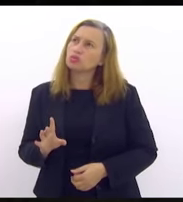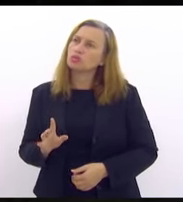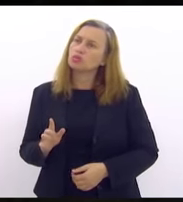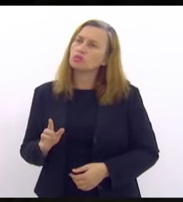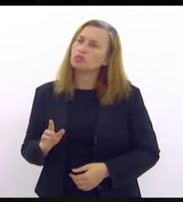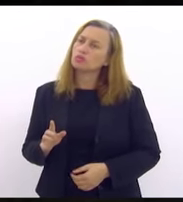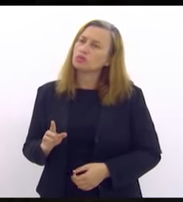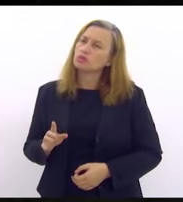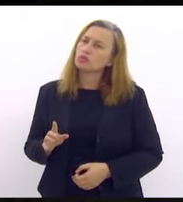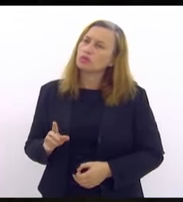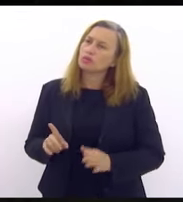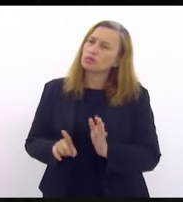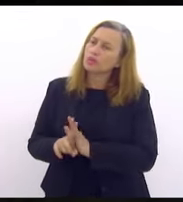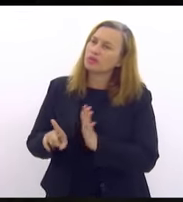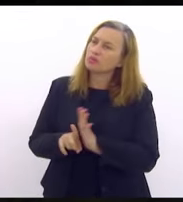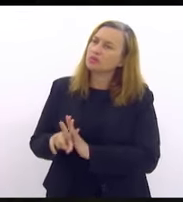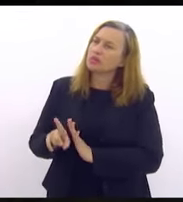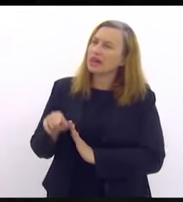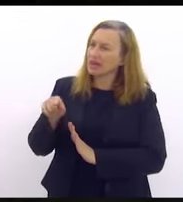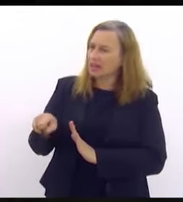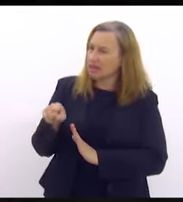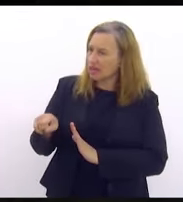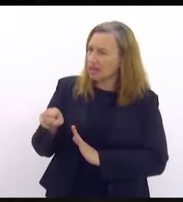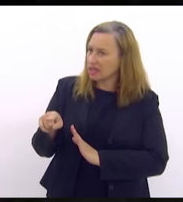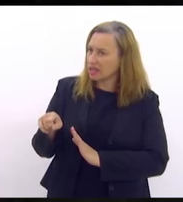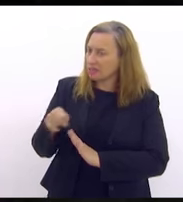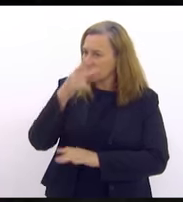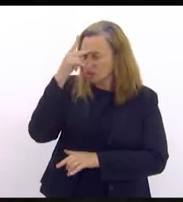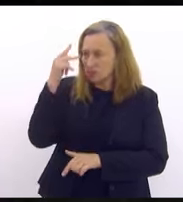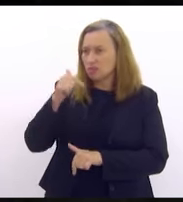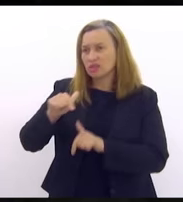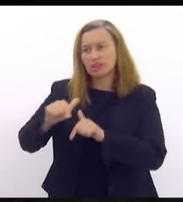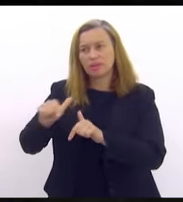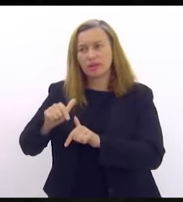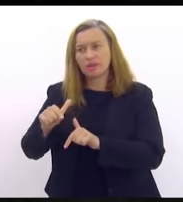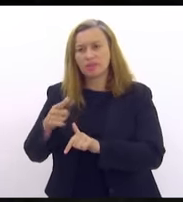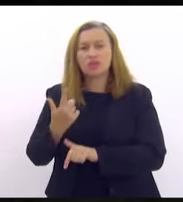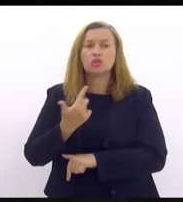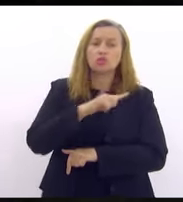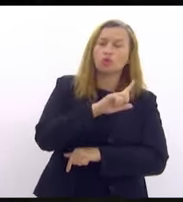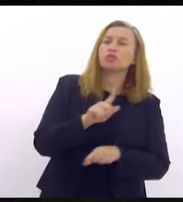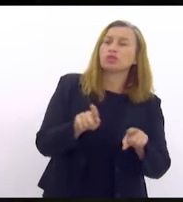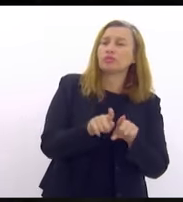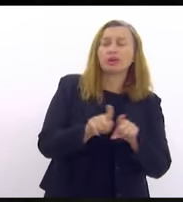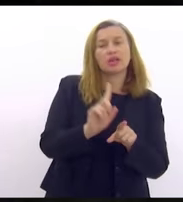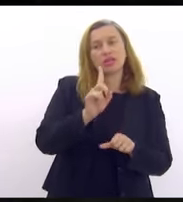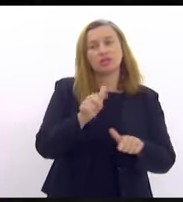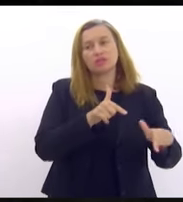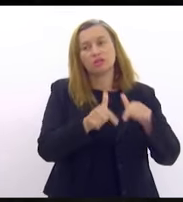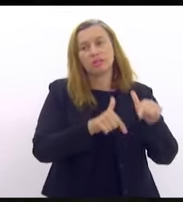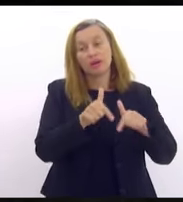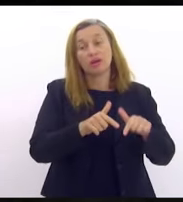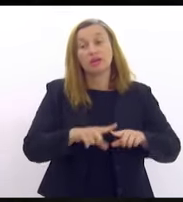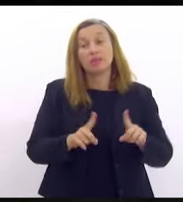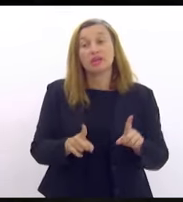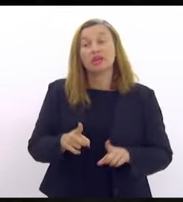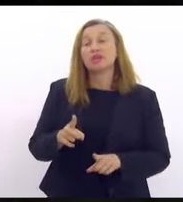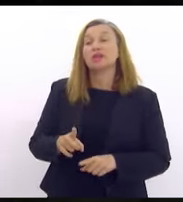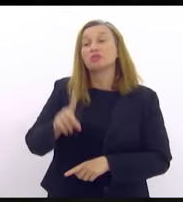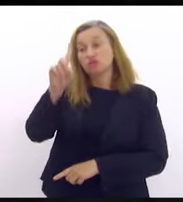questionar que está empregado mas aquele que também não está empregado e daí vem o direito ao